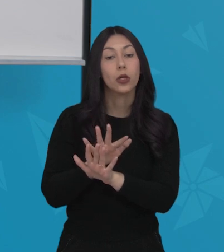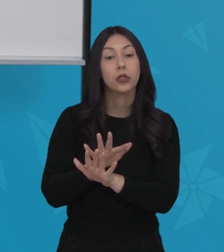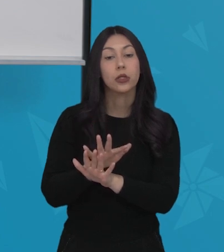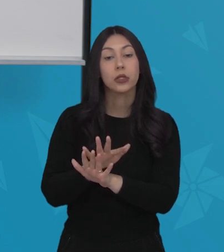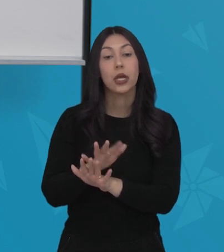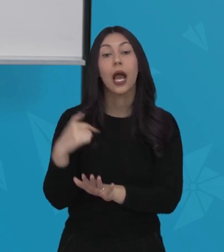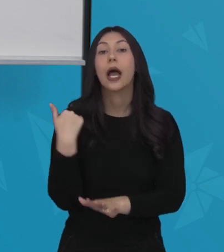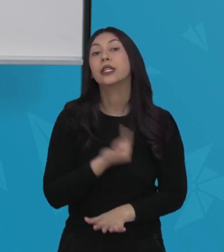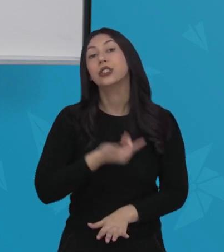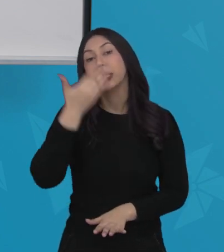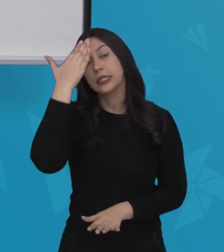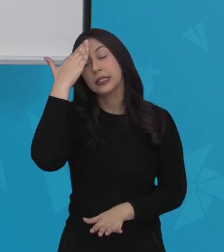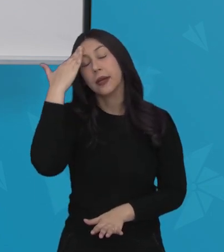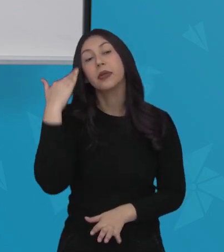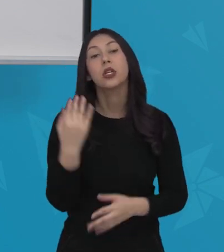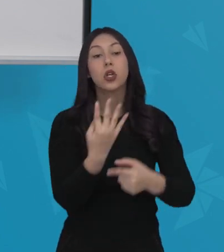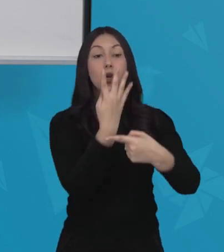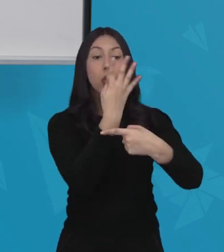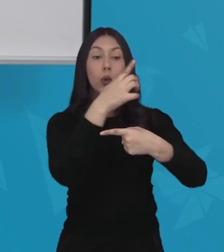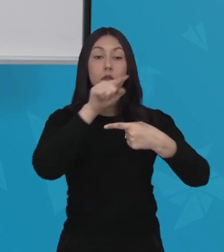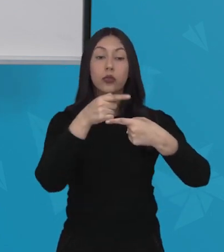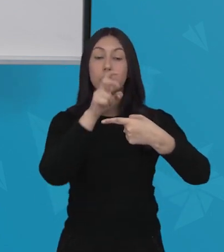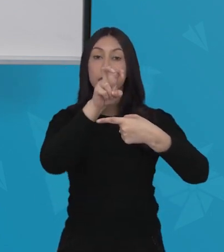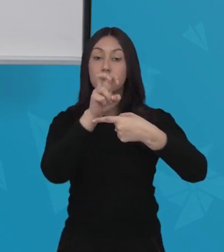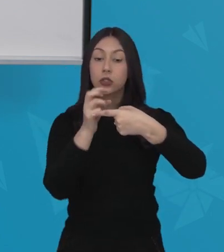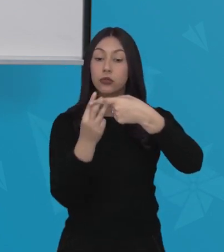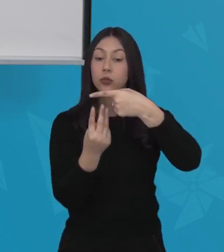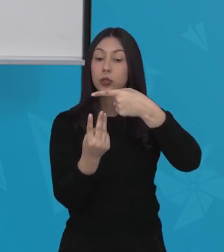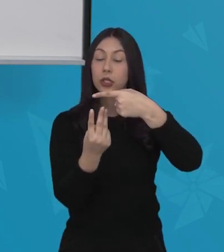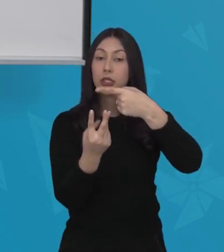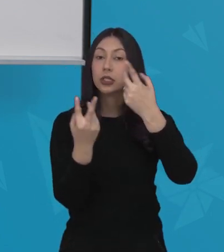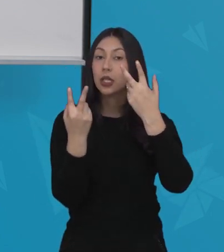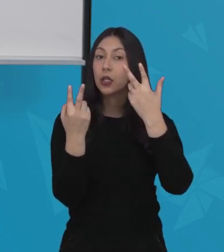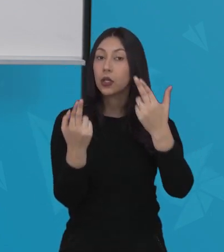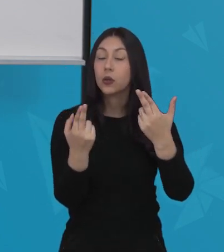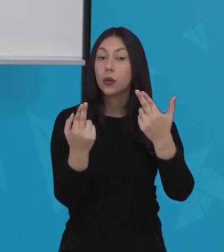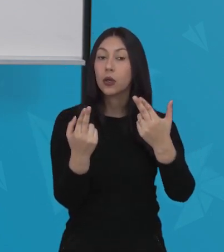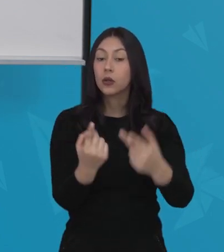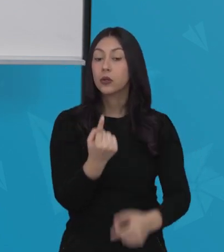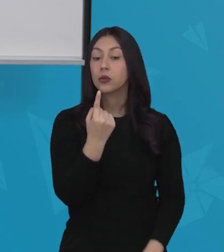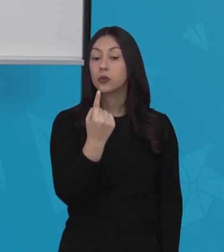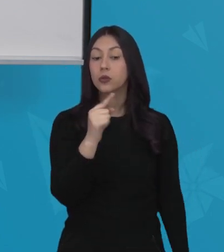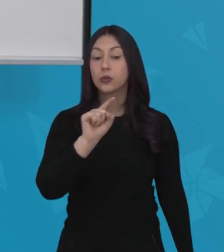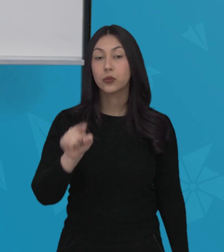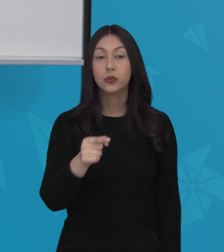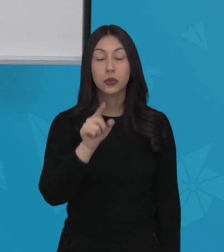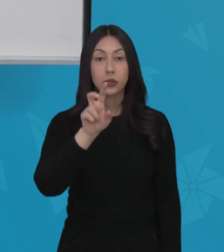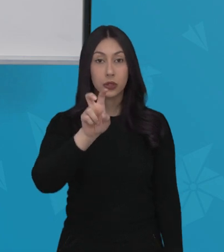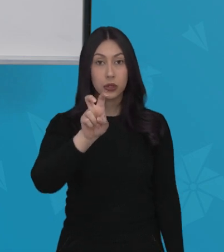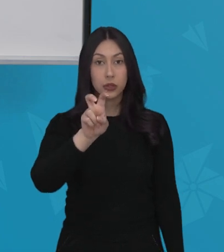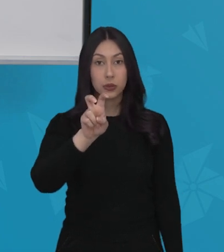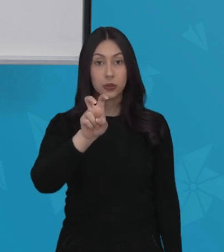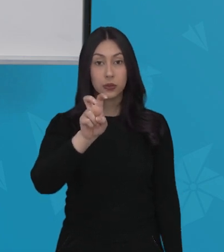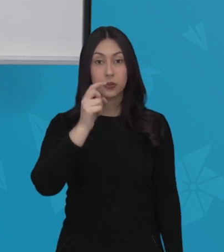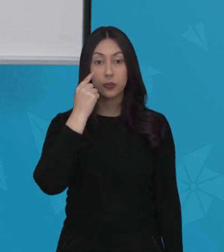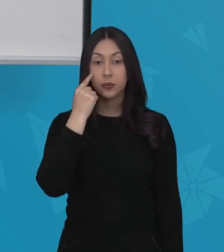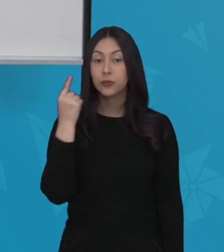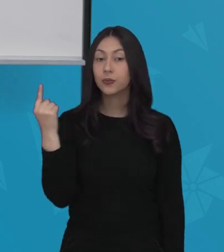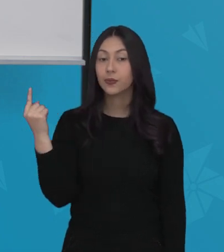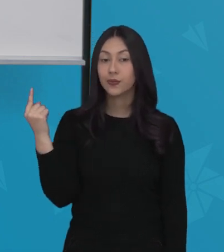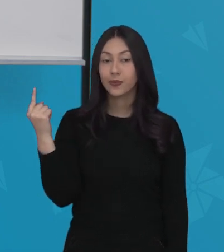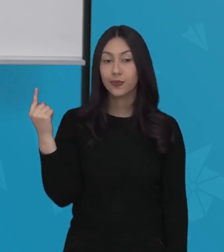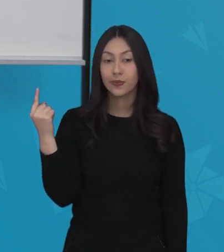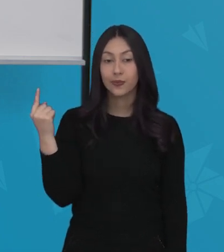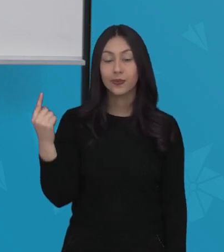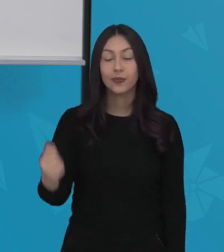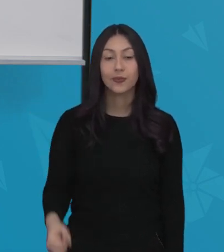divisão, a gente sabe então que 4,5 dividido por 3 vai dar justamente 1,5. Então aqui, ó, só